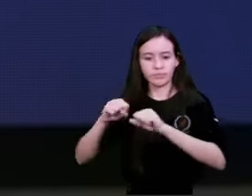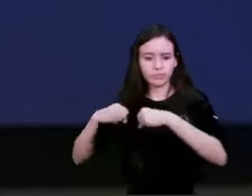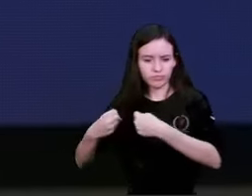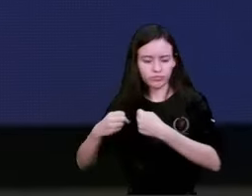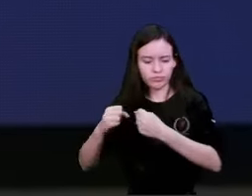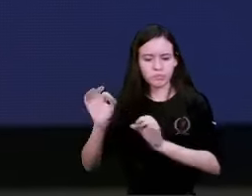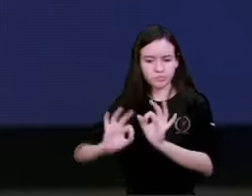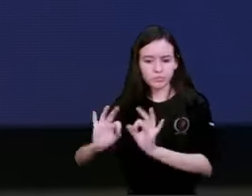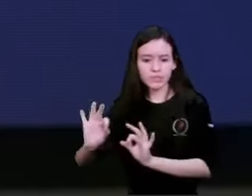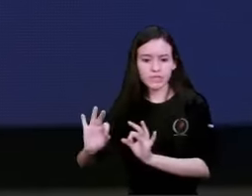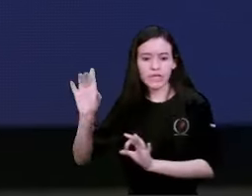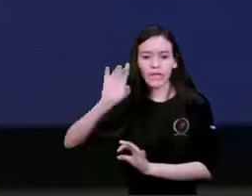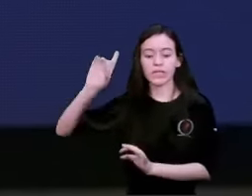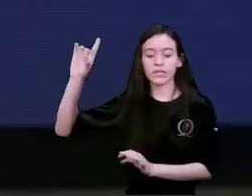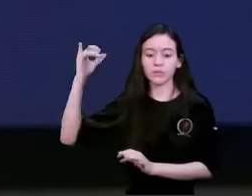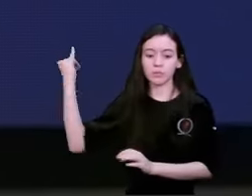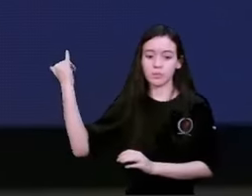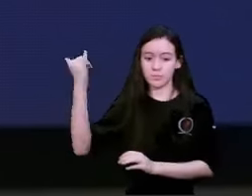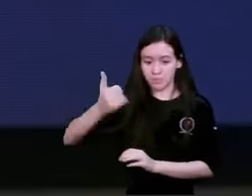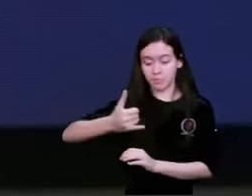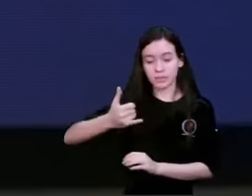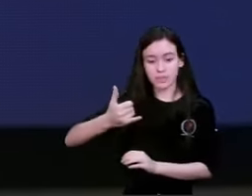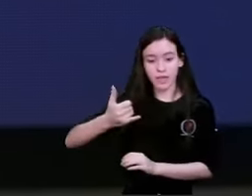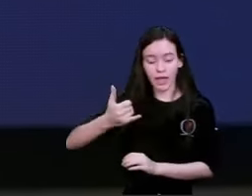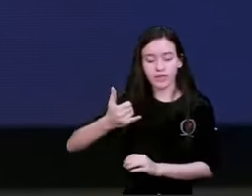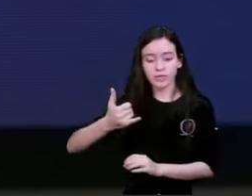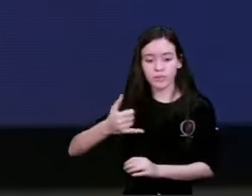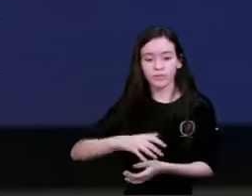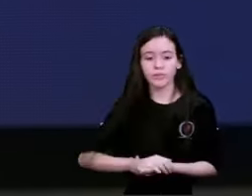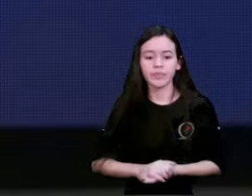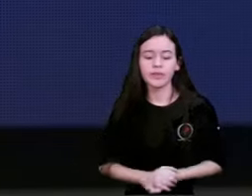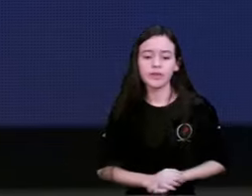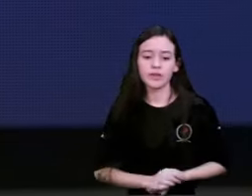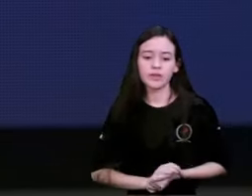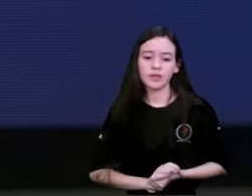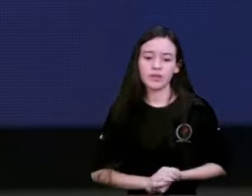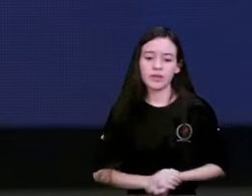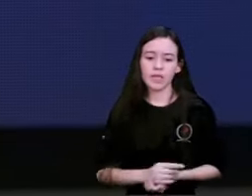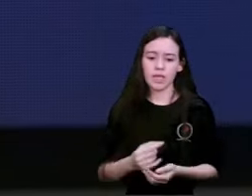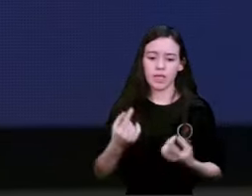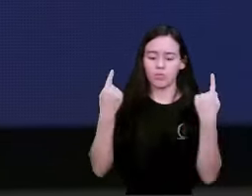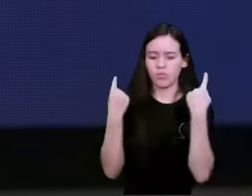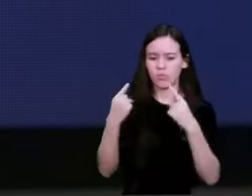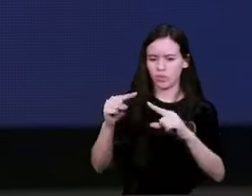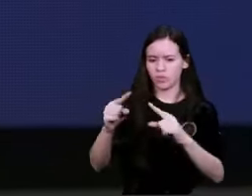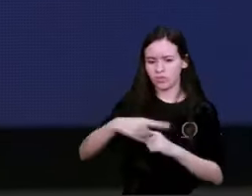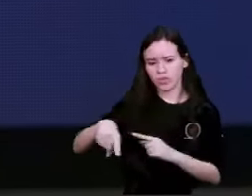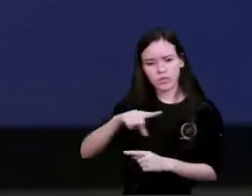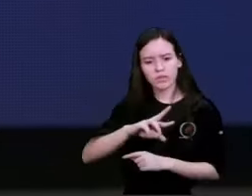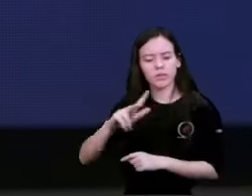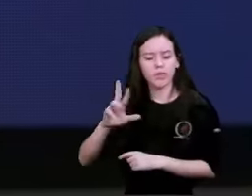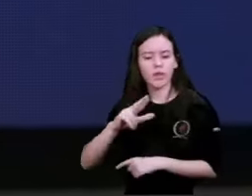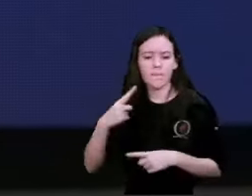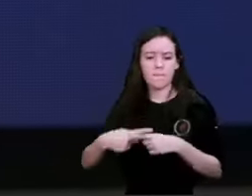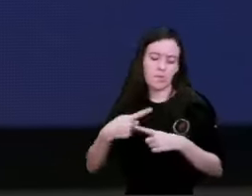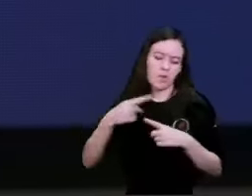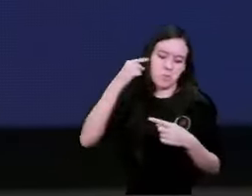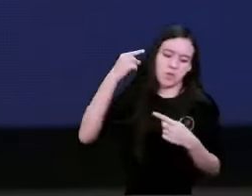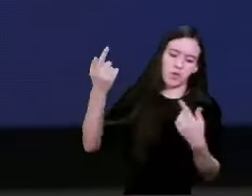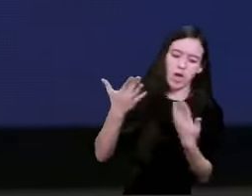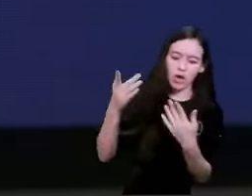Deus está fazendo é mandando uma mensagem para ele. Ele não está indo em direção a vocês, porque ele achou que agora